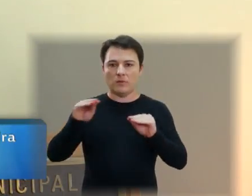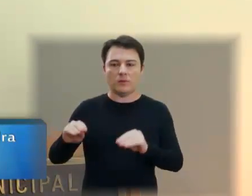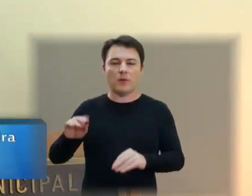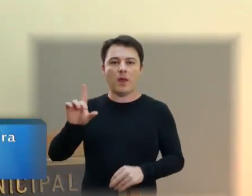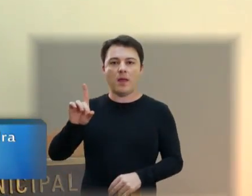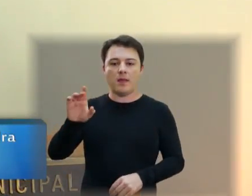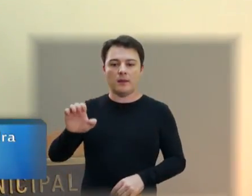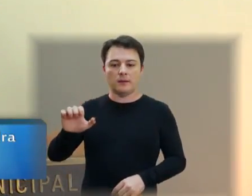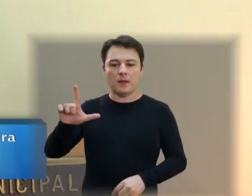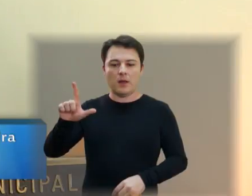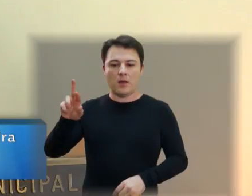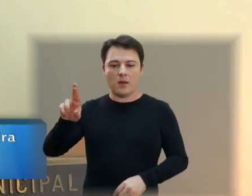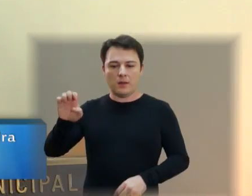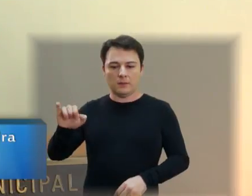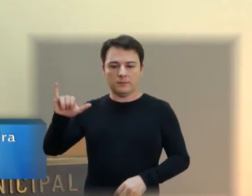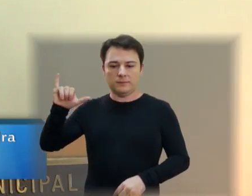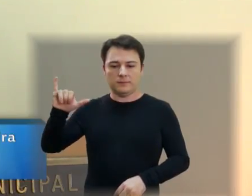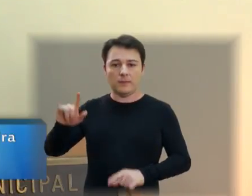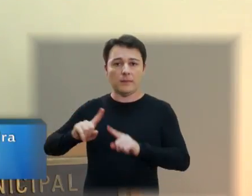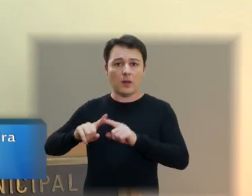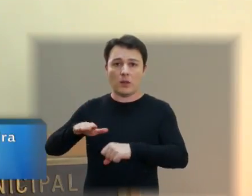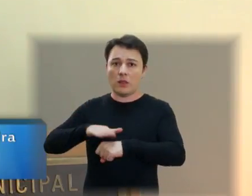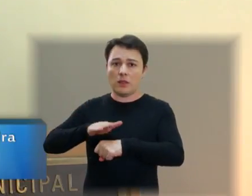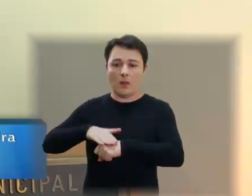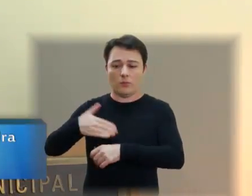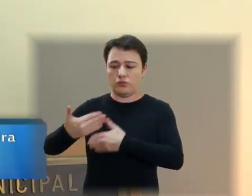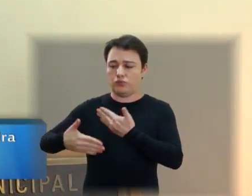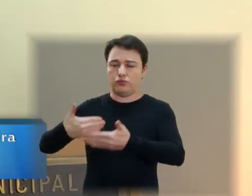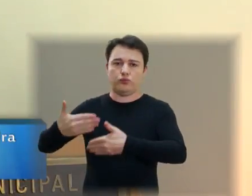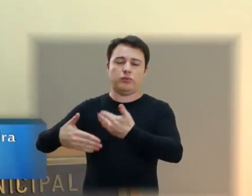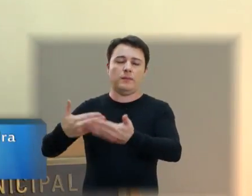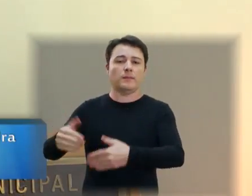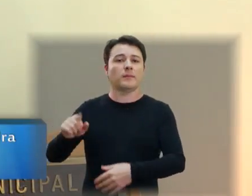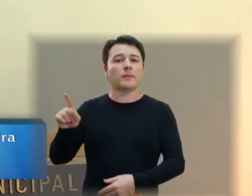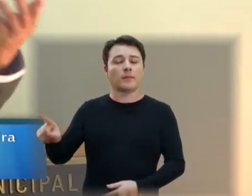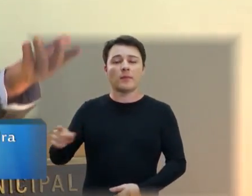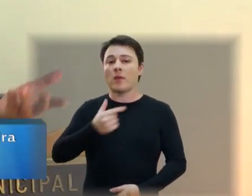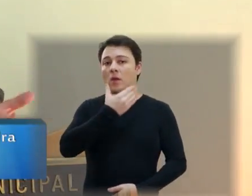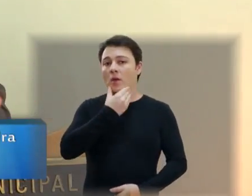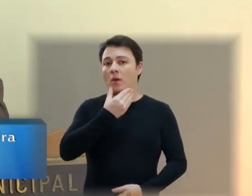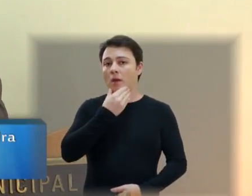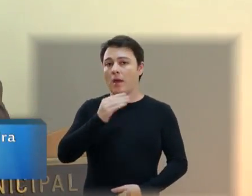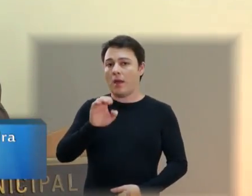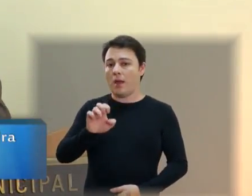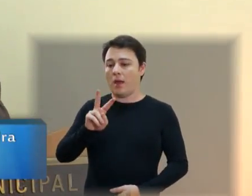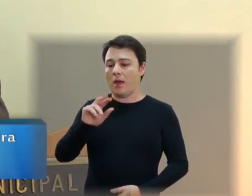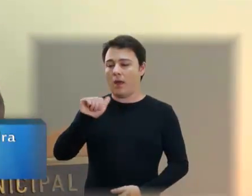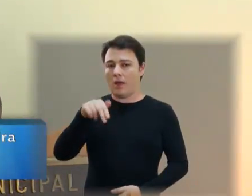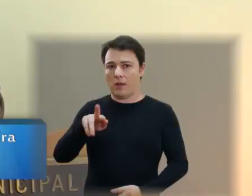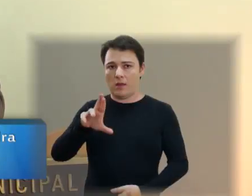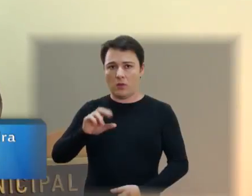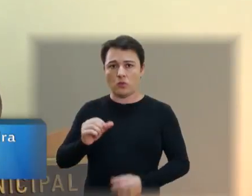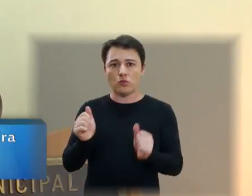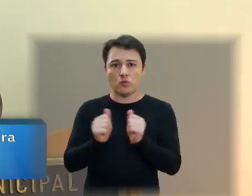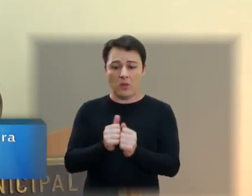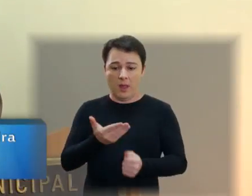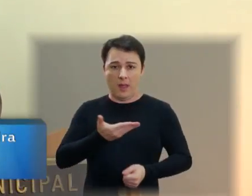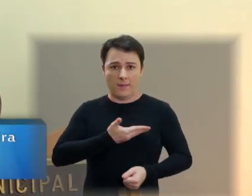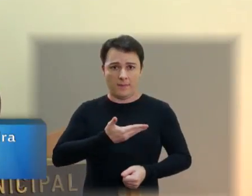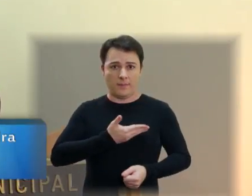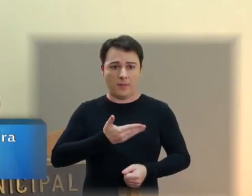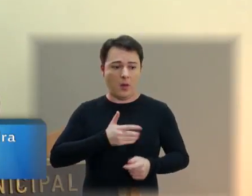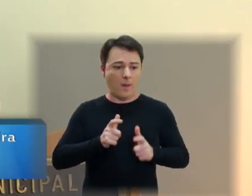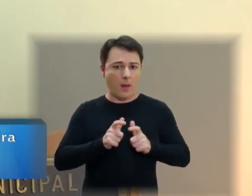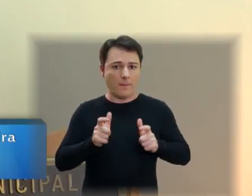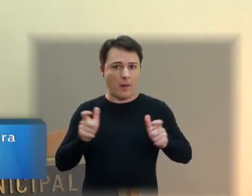Rey. Assim foi passando o tempo, Evandro, com ele e seu ciclo de amizade,